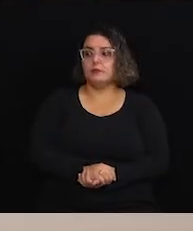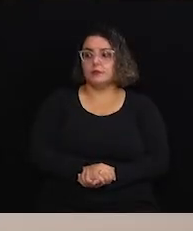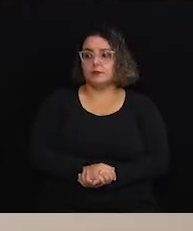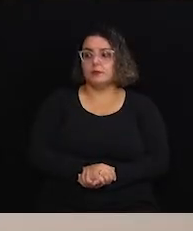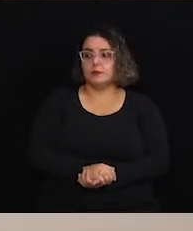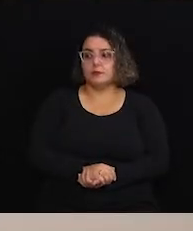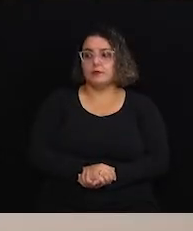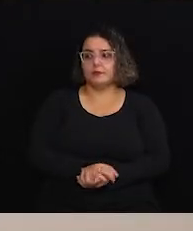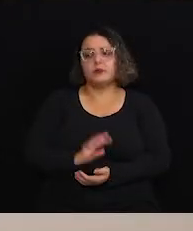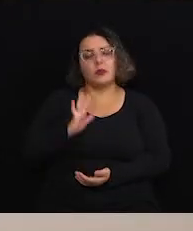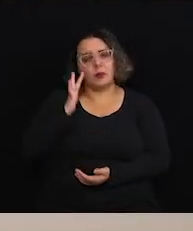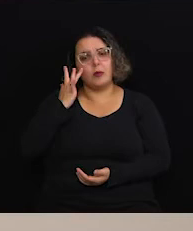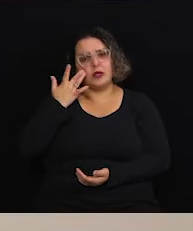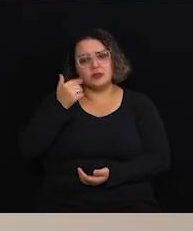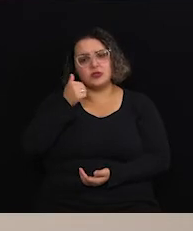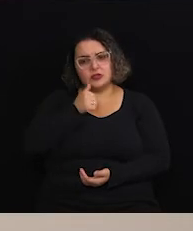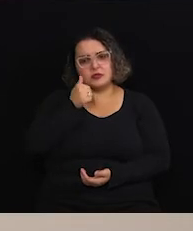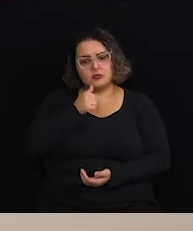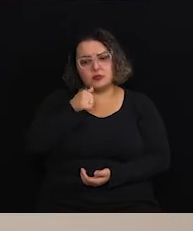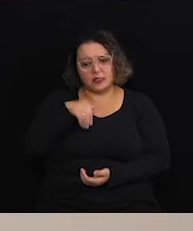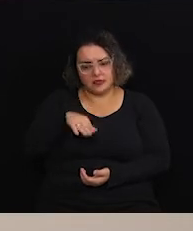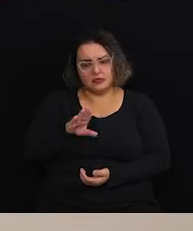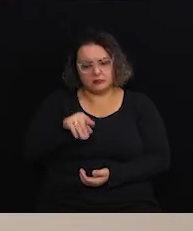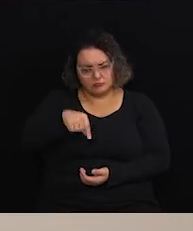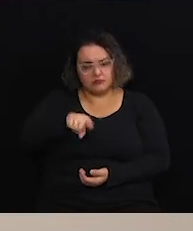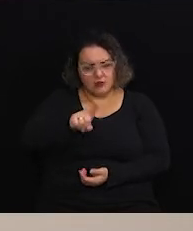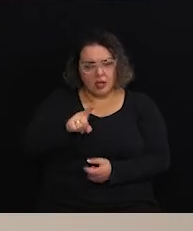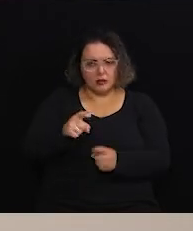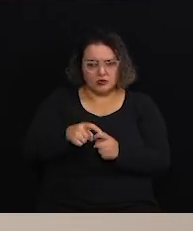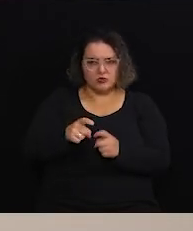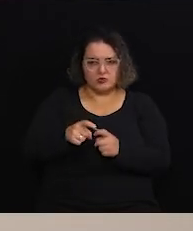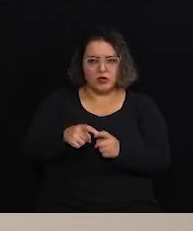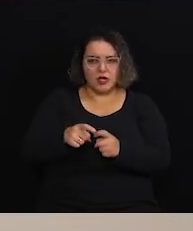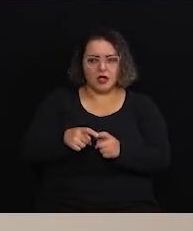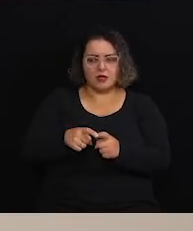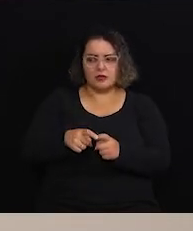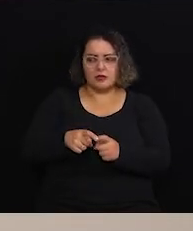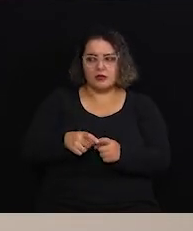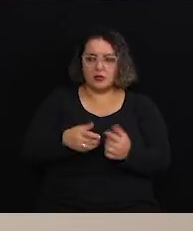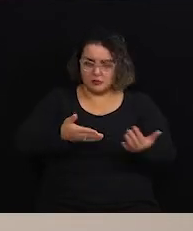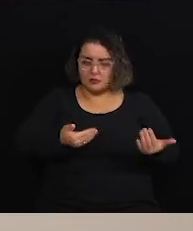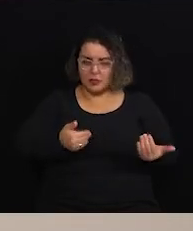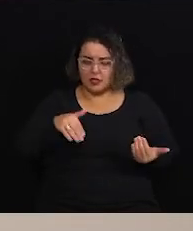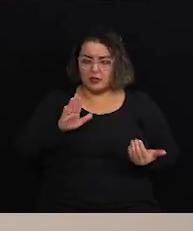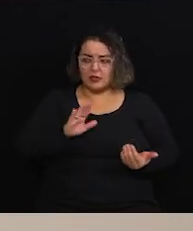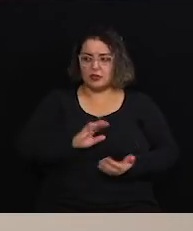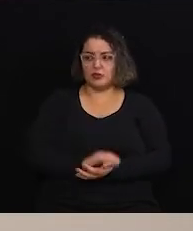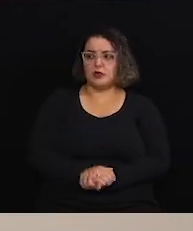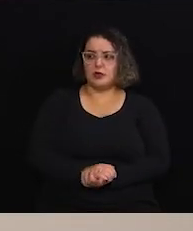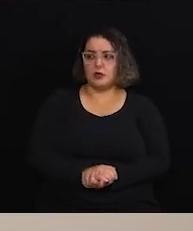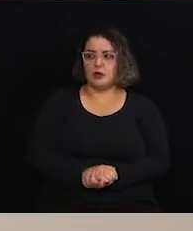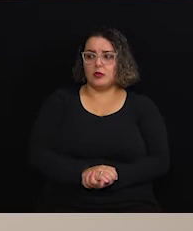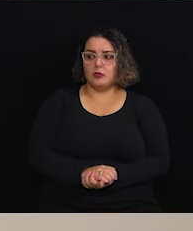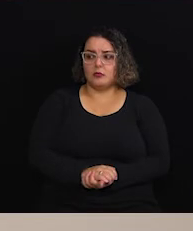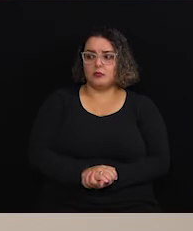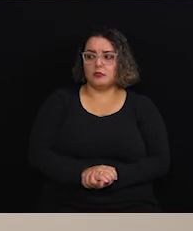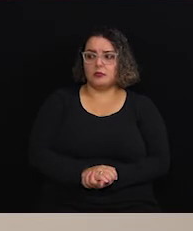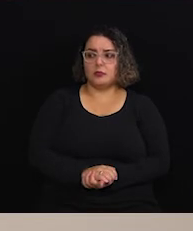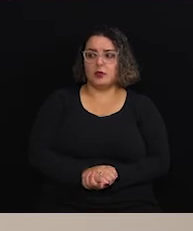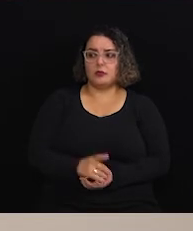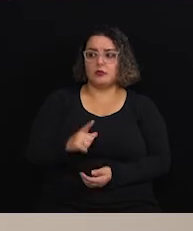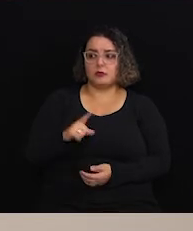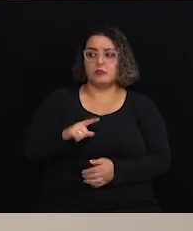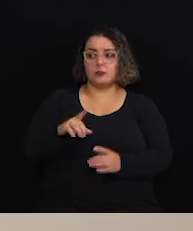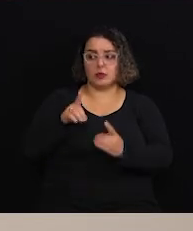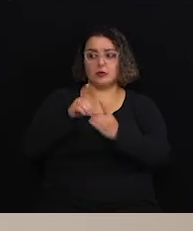Eu, eu acho que as mulheres estão procurando mais, né? A gente vê que as mulheres mais jovens, né? Elas estão procurando, assim, eu tenho,